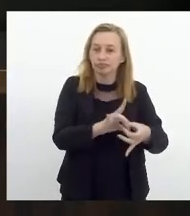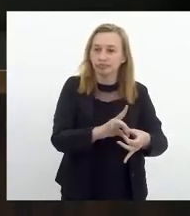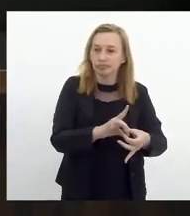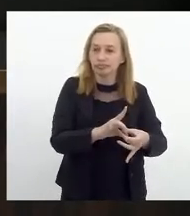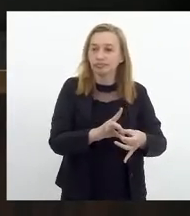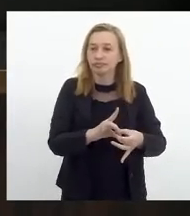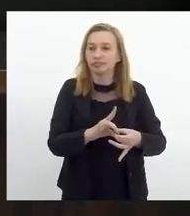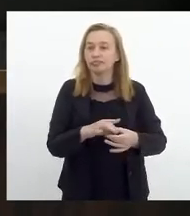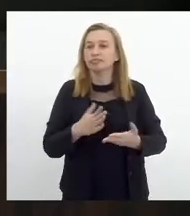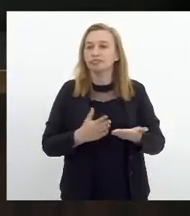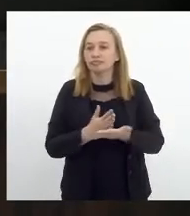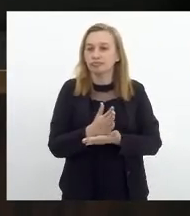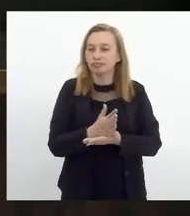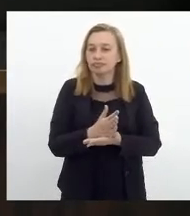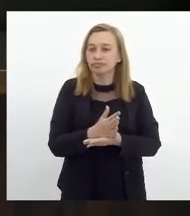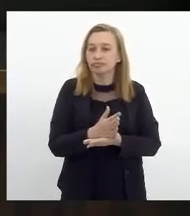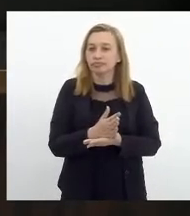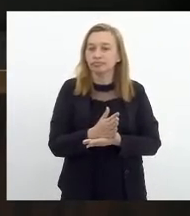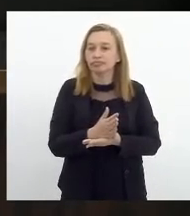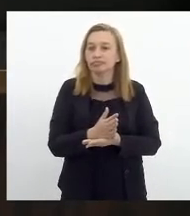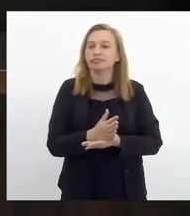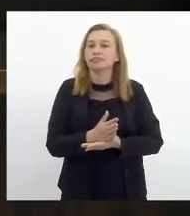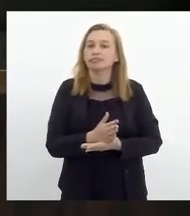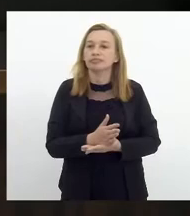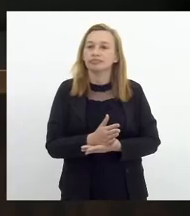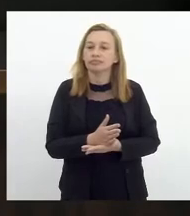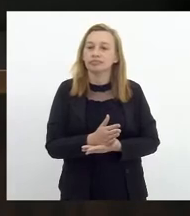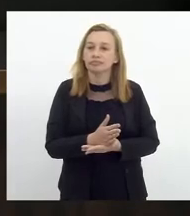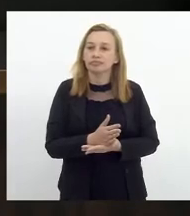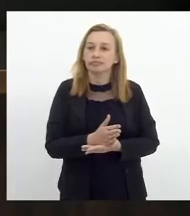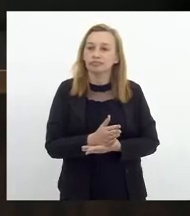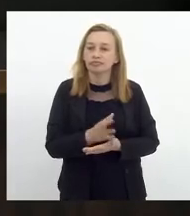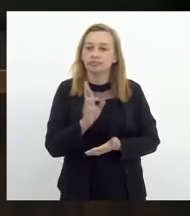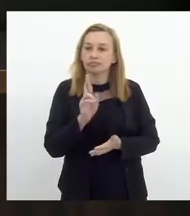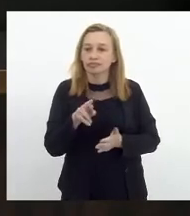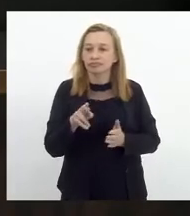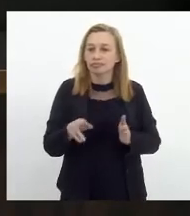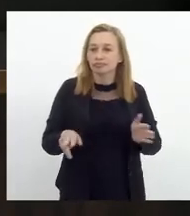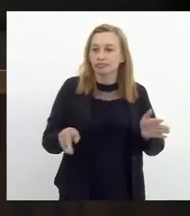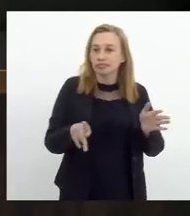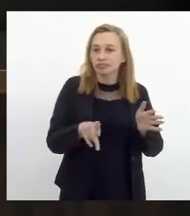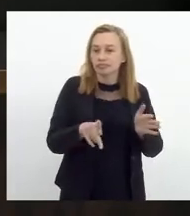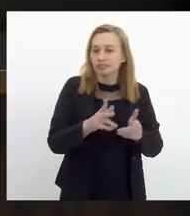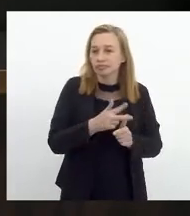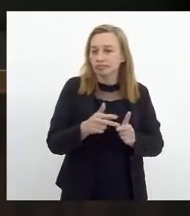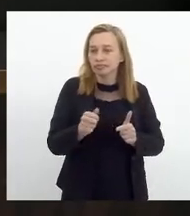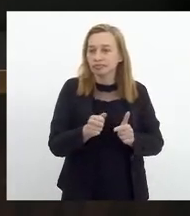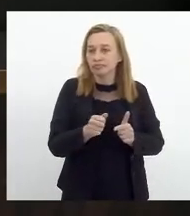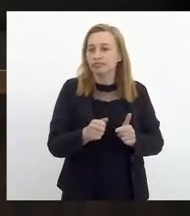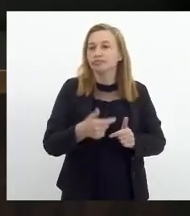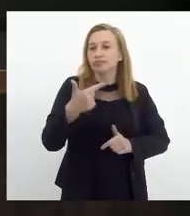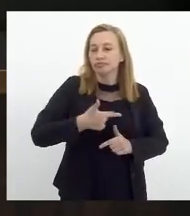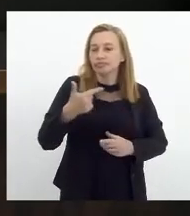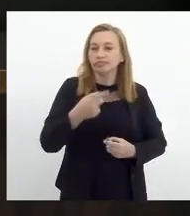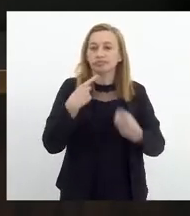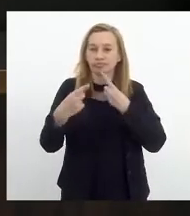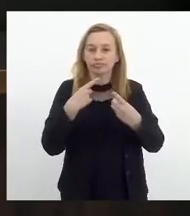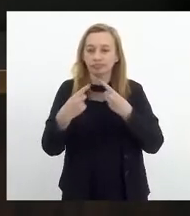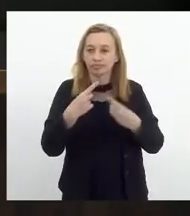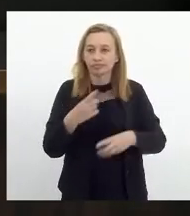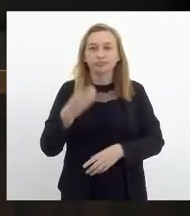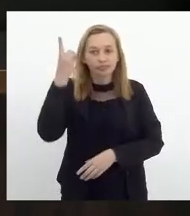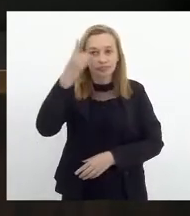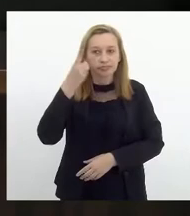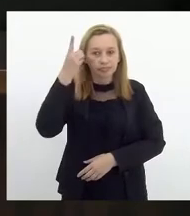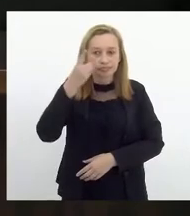senhores que aprovam, permaneçam como estão, aprovado. Vai a redação do vencido. Para a segunda discussão, deputado